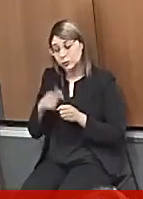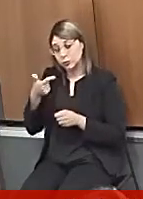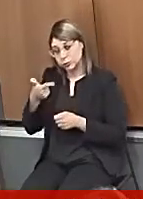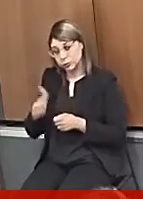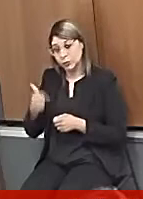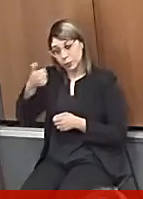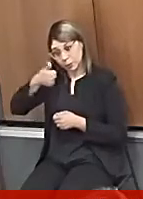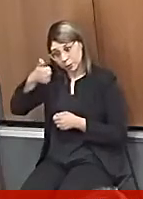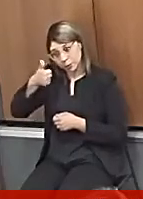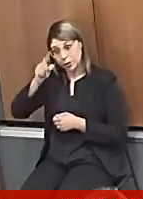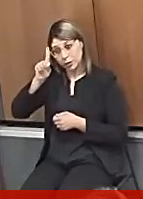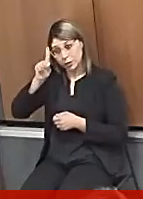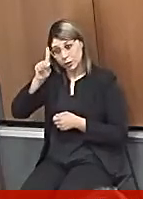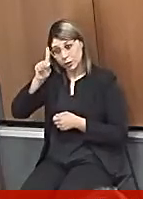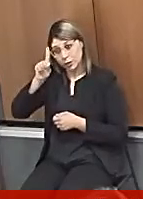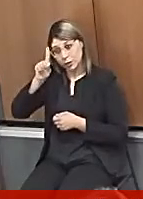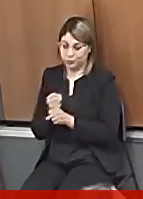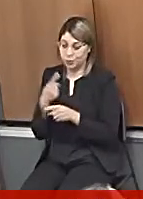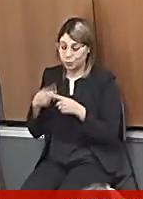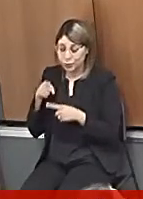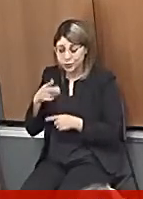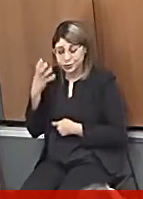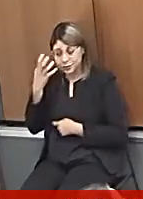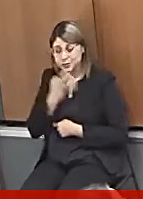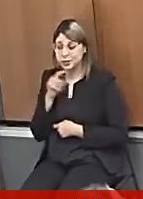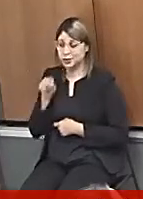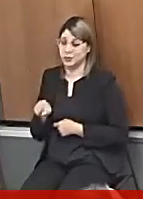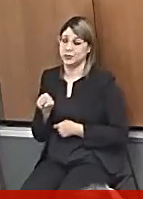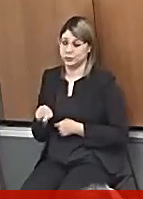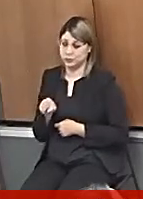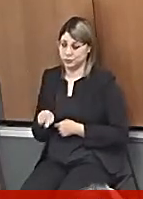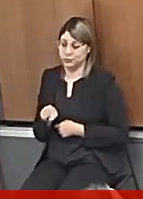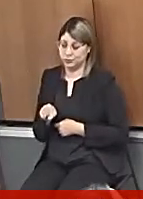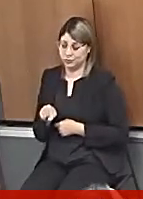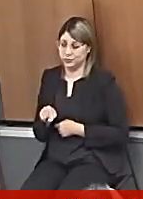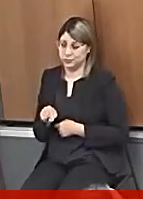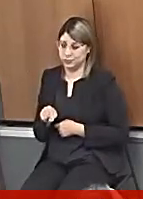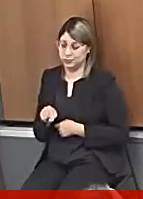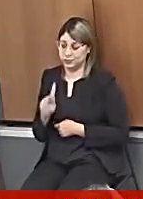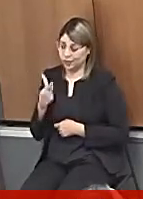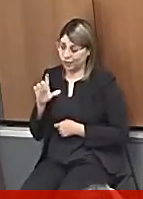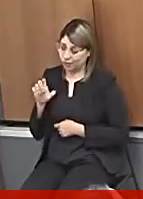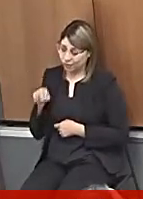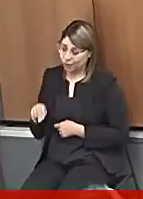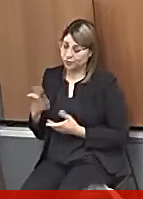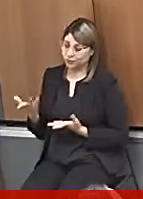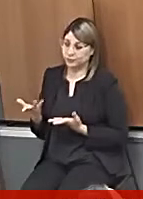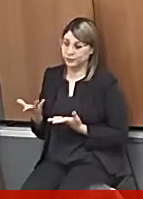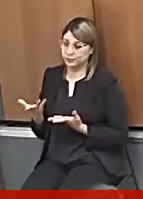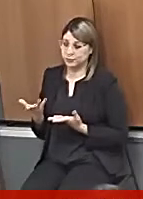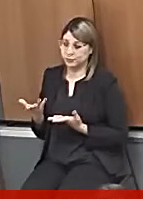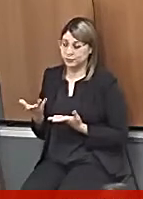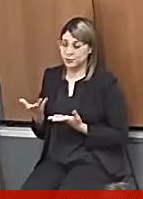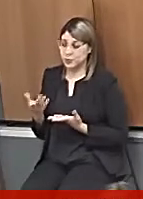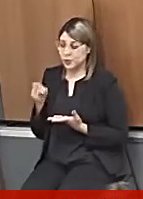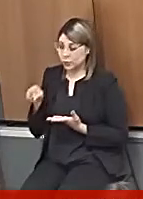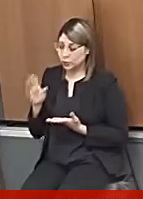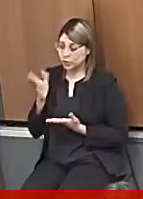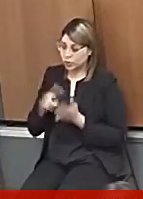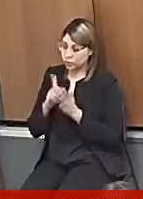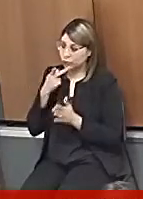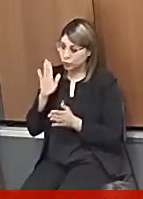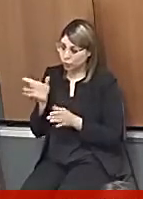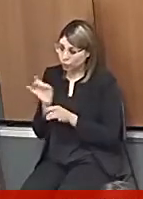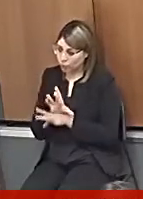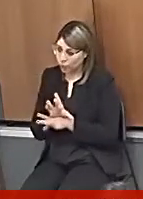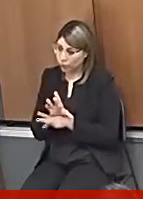lugar a contagem de texto é seríssimo gente é seriíssimo ela né esse já disse que